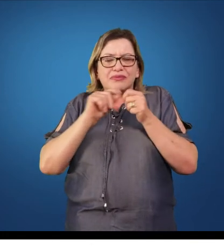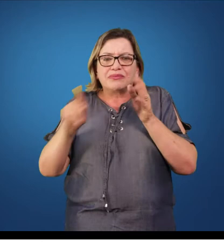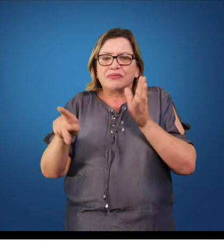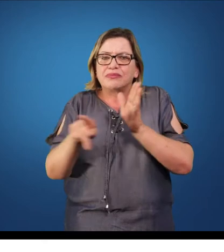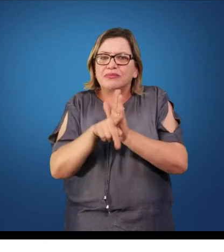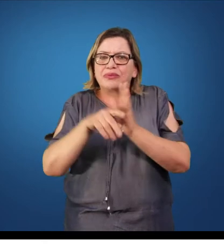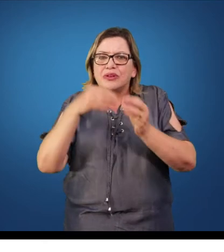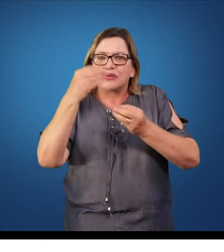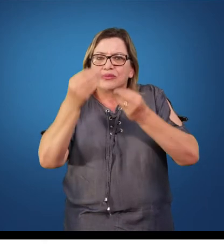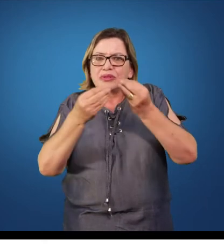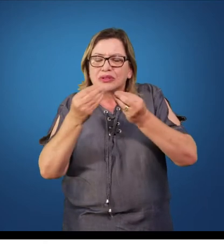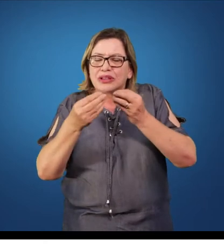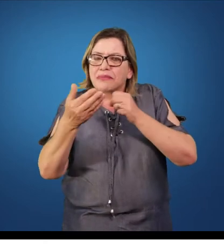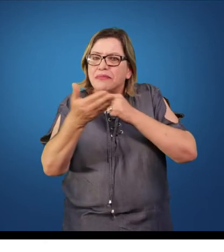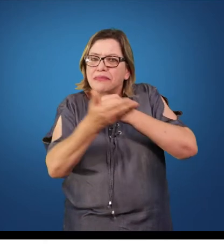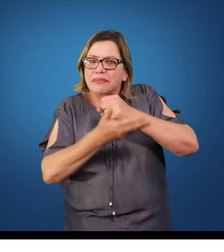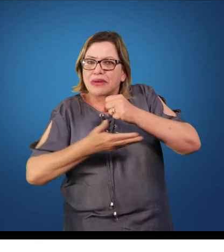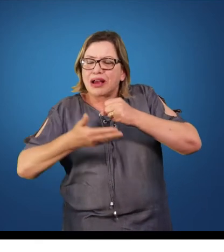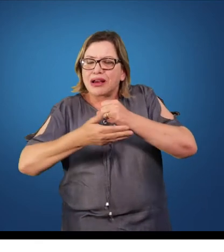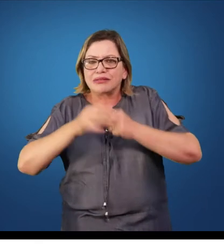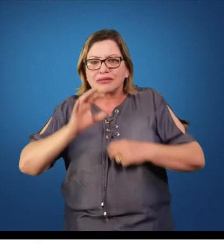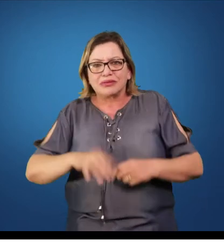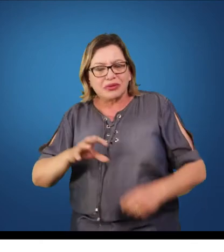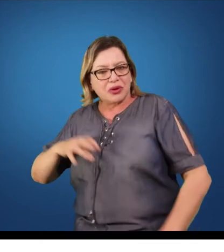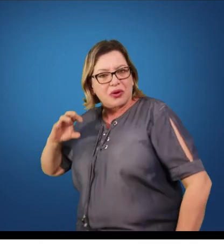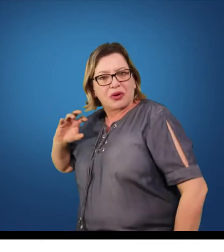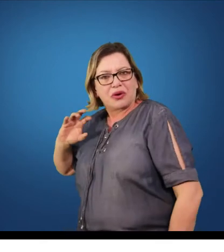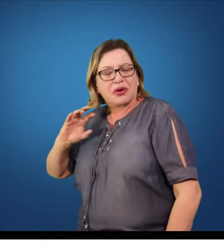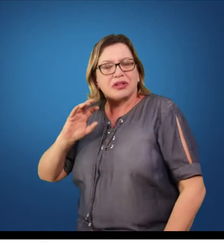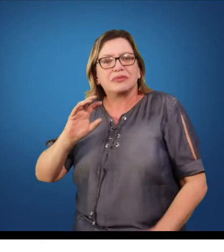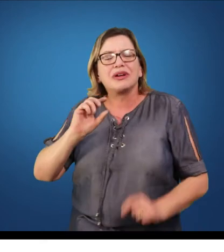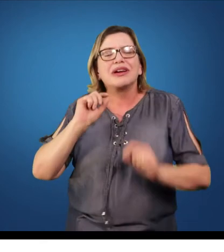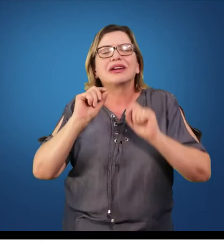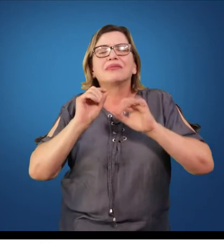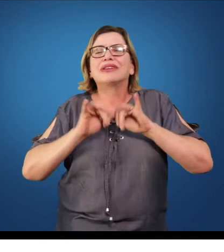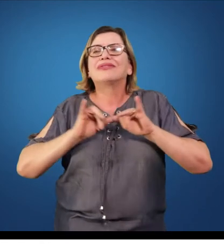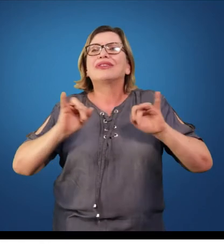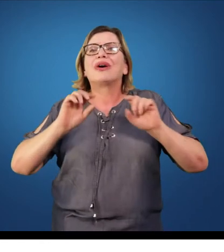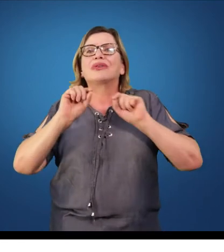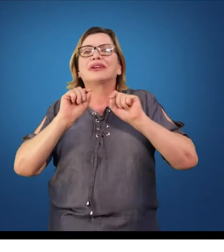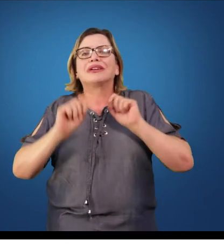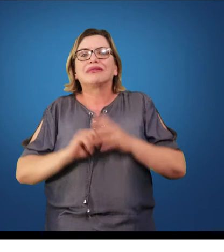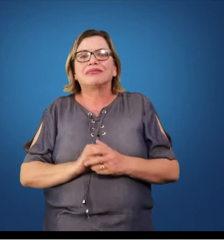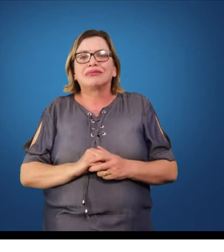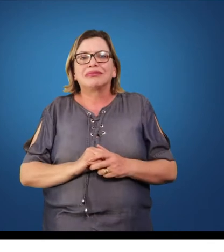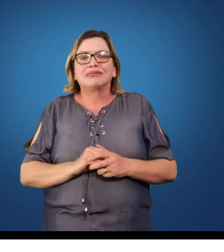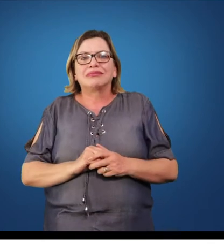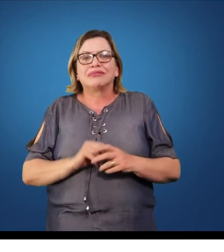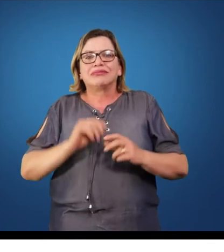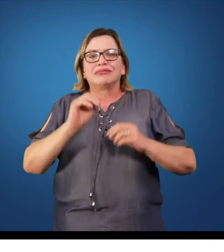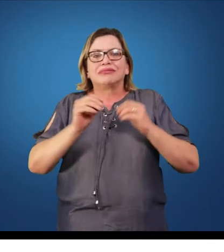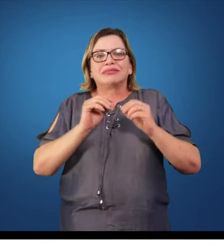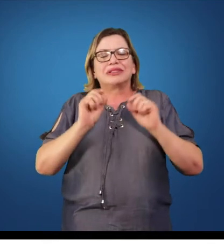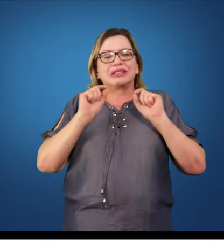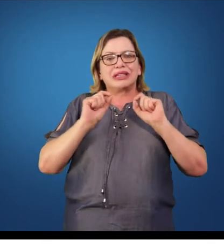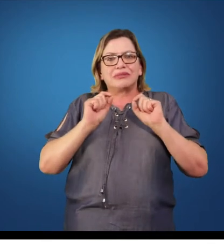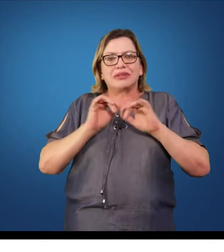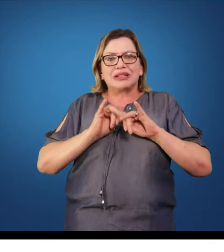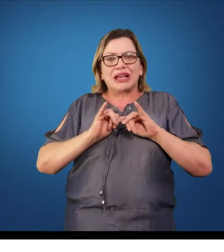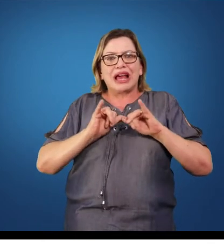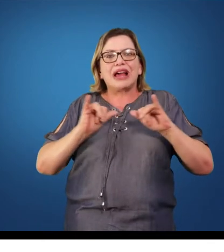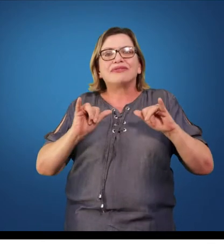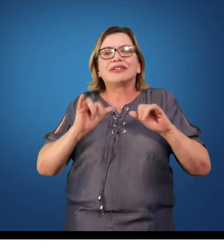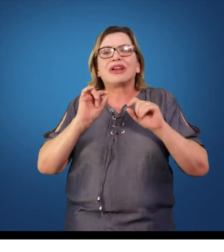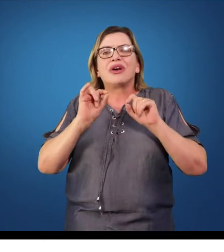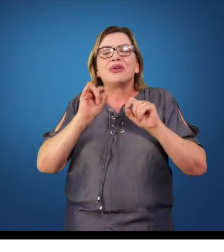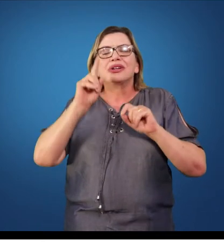parte de um fundamento de um handebol. Quem pode chutar, não literalmente falando, mas quem pode